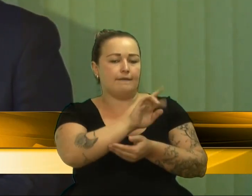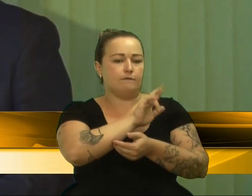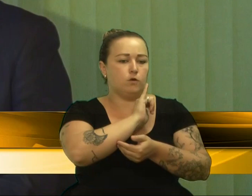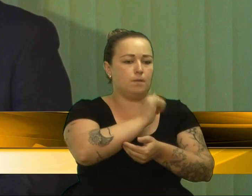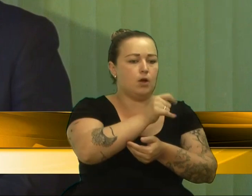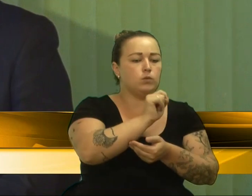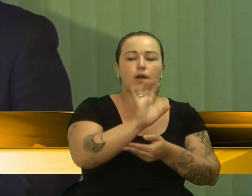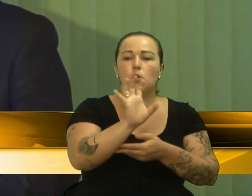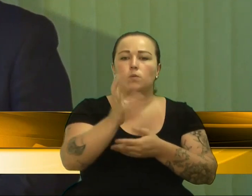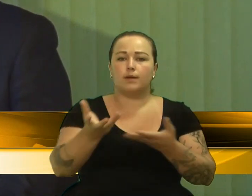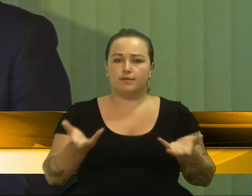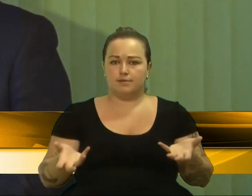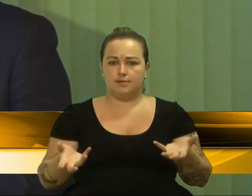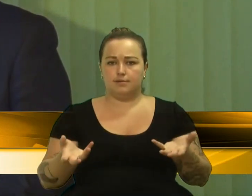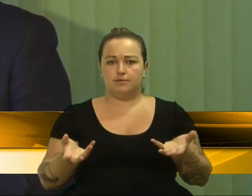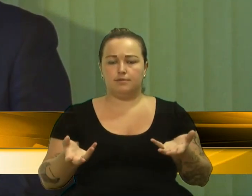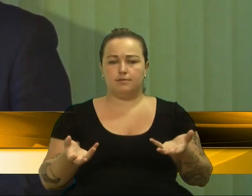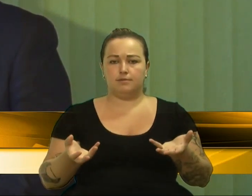tipo de ocorrência?